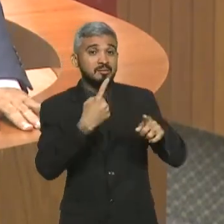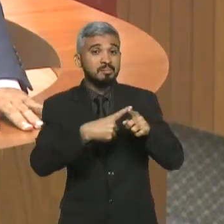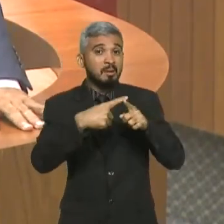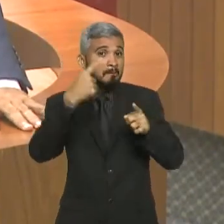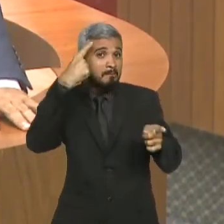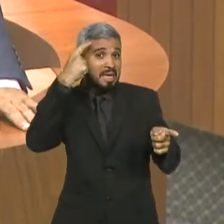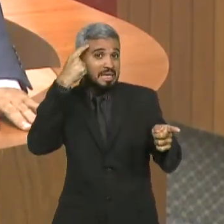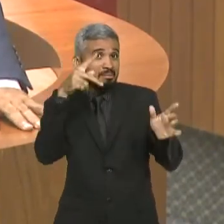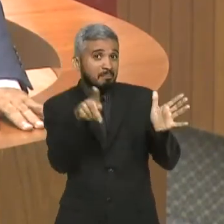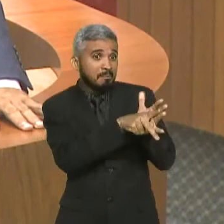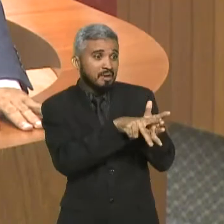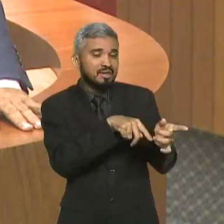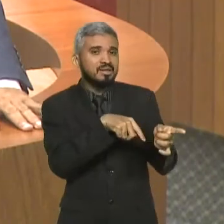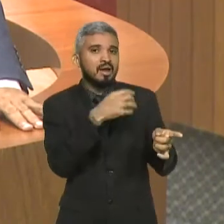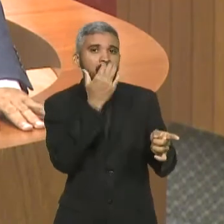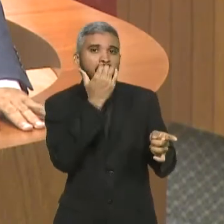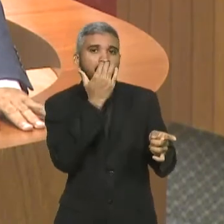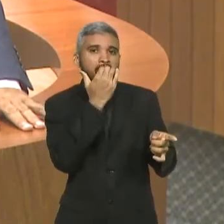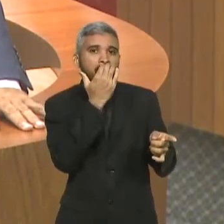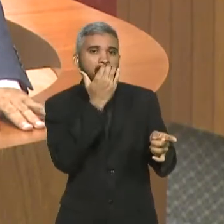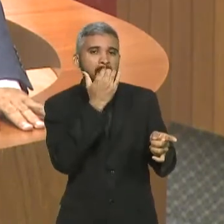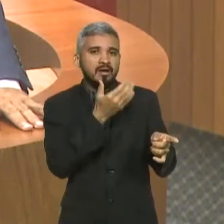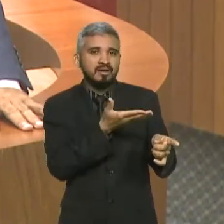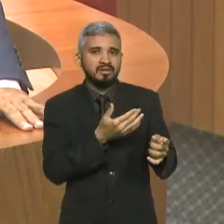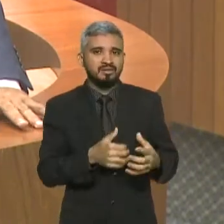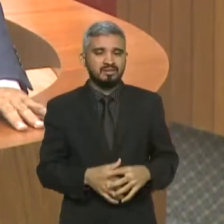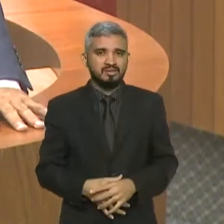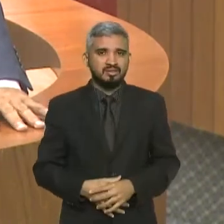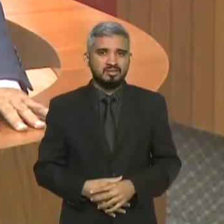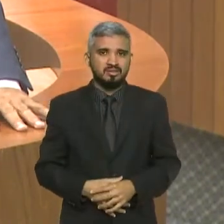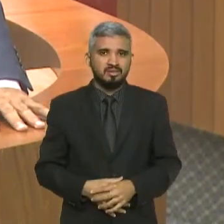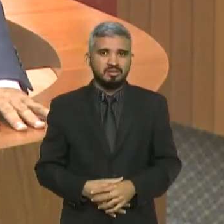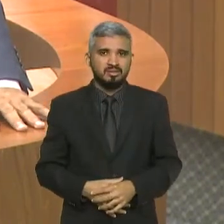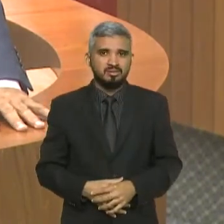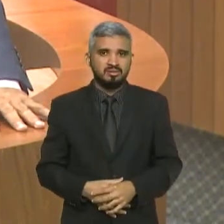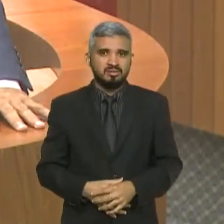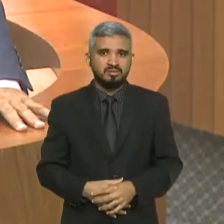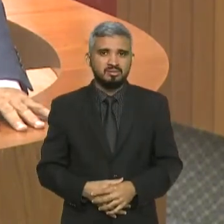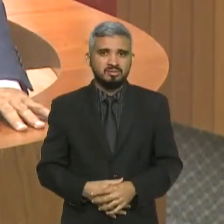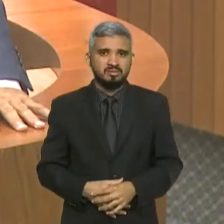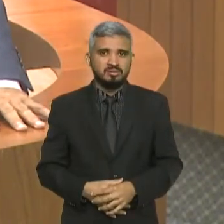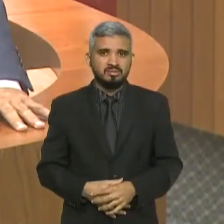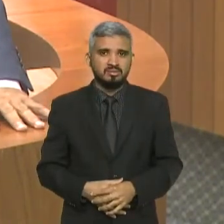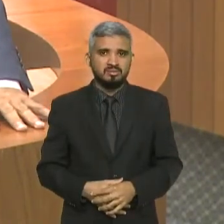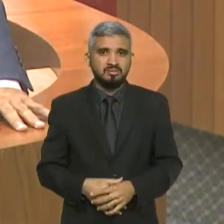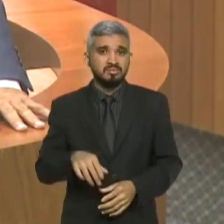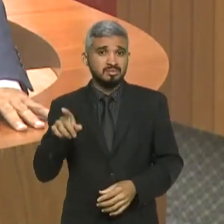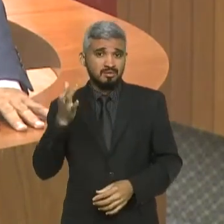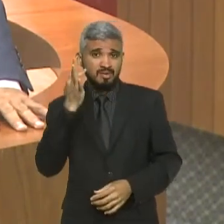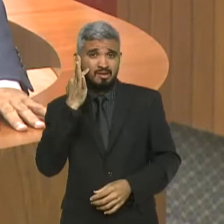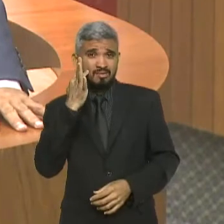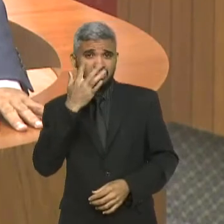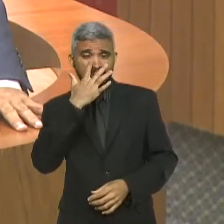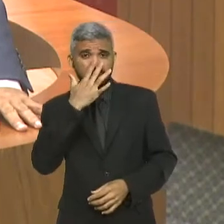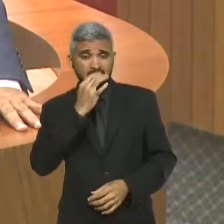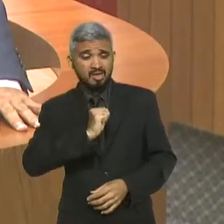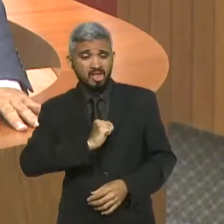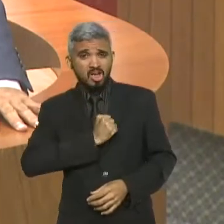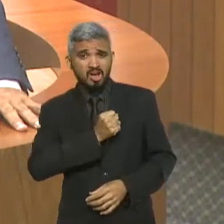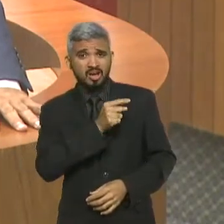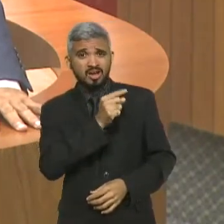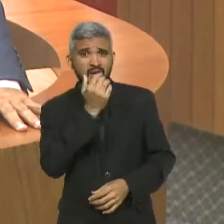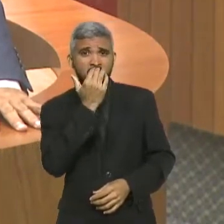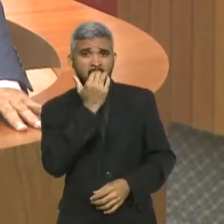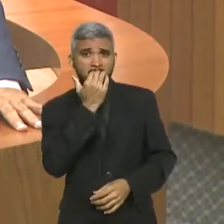Agora, é até imortal da Academia Maranhense de Letras. Mas isso é palco de um outro pronunciamento de